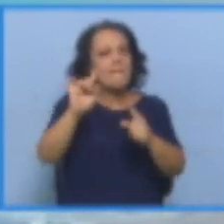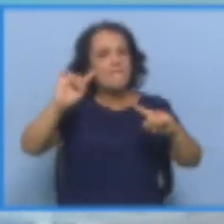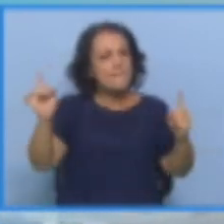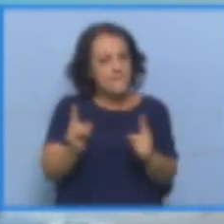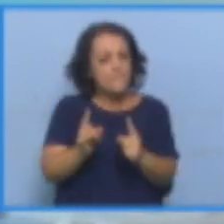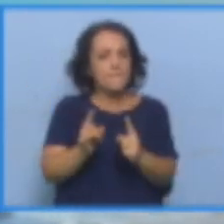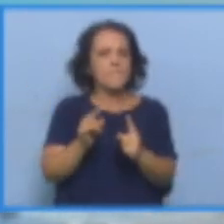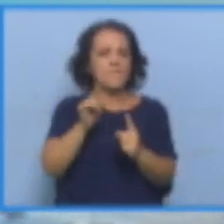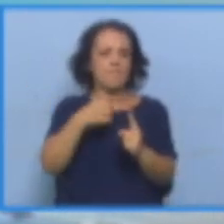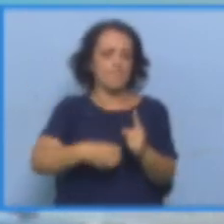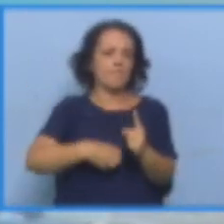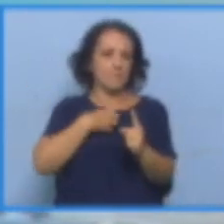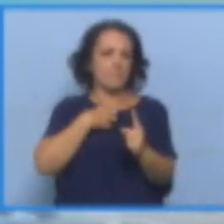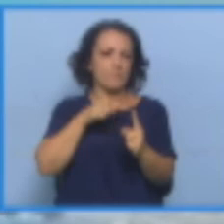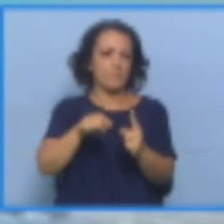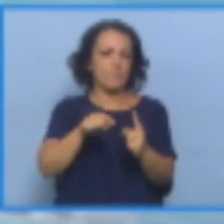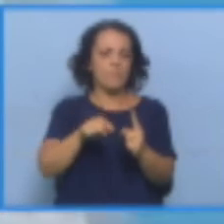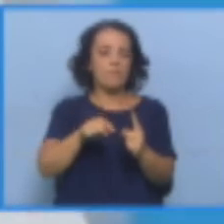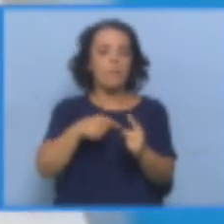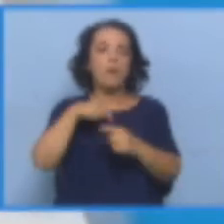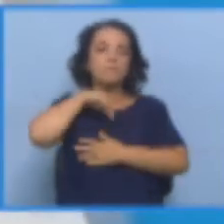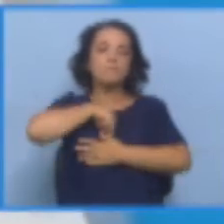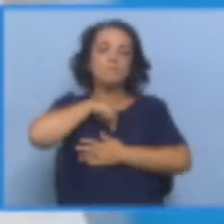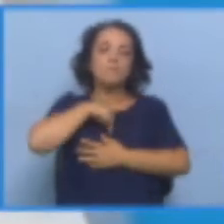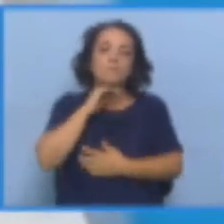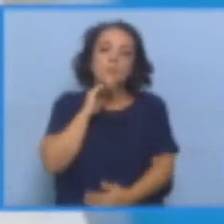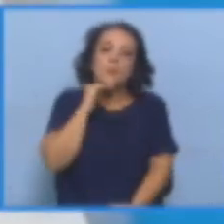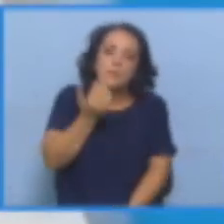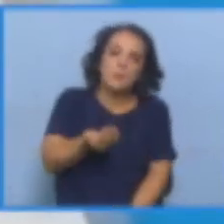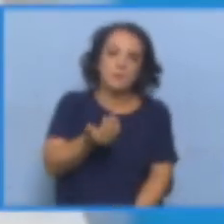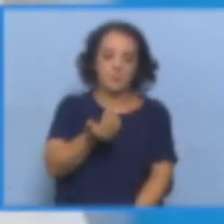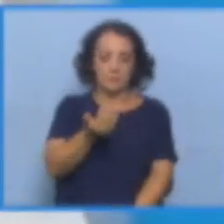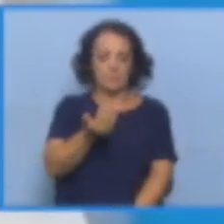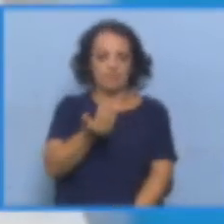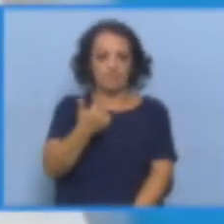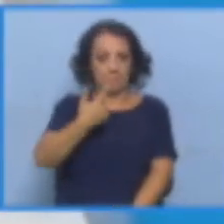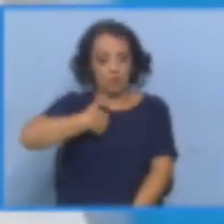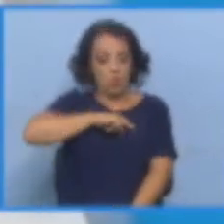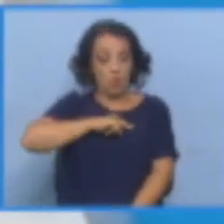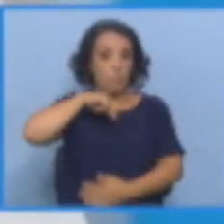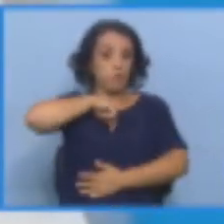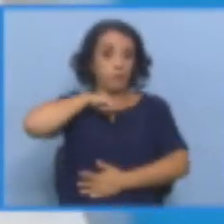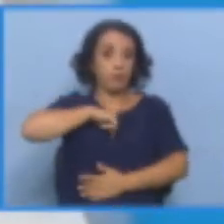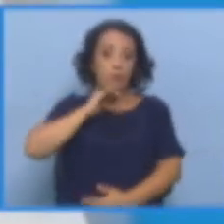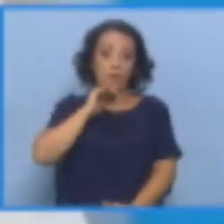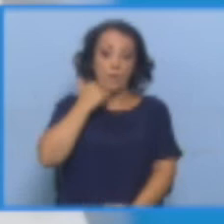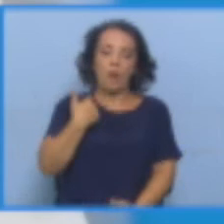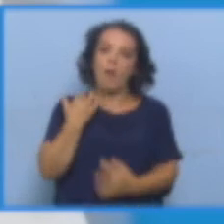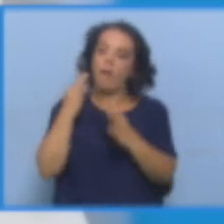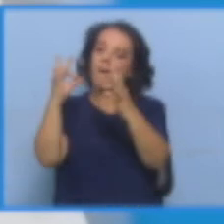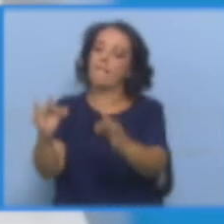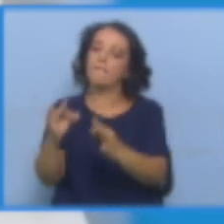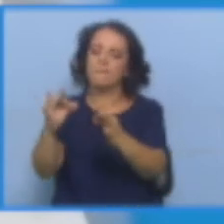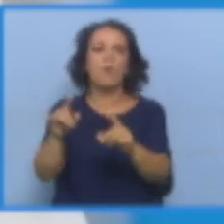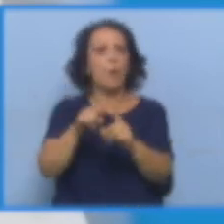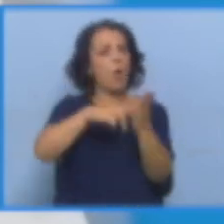por percorrer isto tudo, que é a dimensão do dom. Exato. Ou seja, nós construímos e edificamos-nos quando somos dons ao outro. A segunda leitura diz-nos isso.